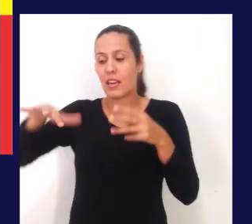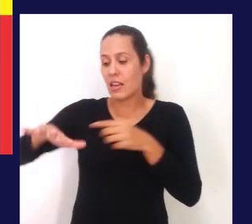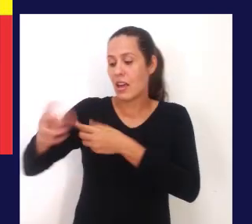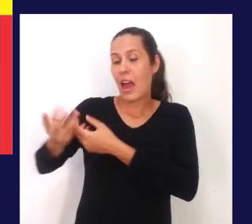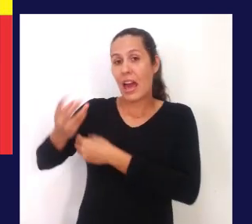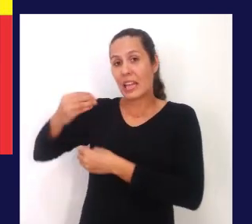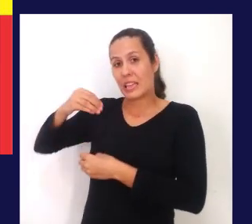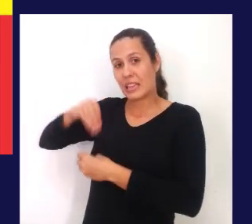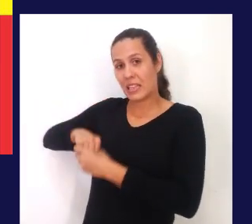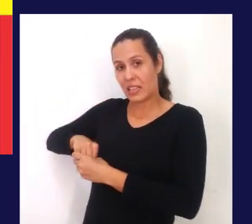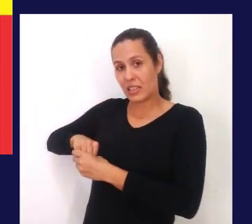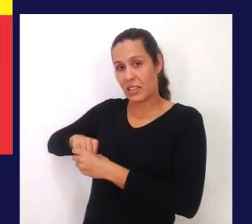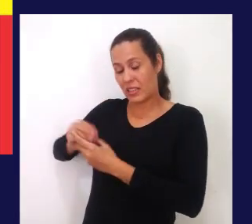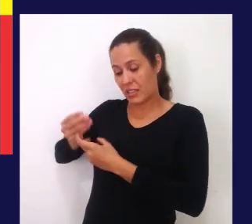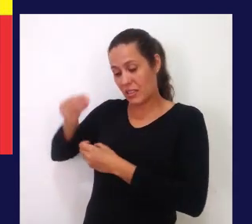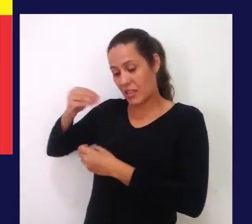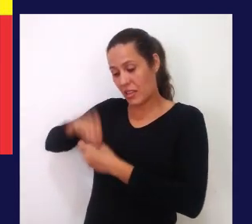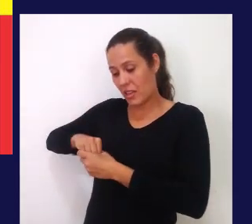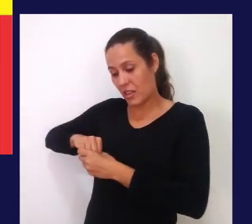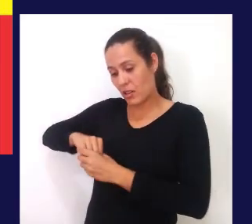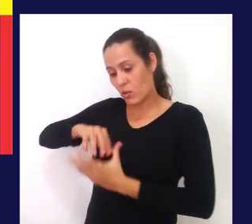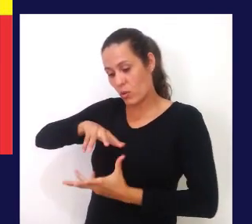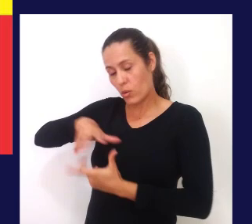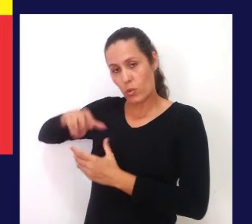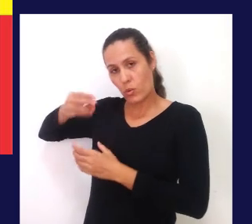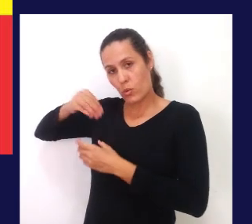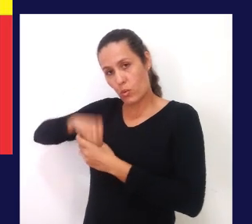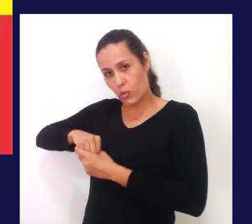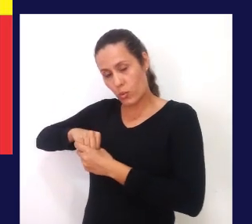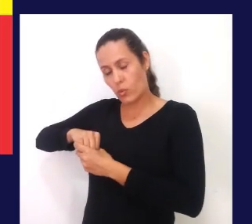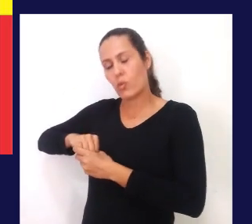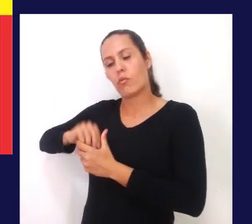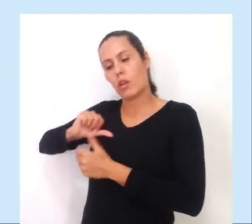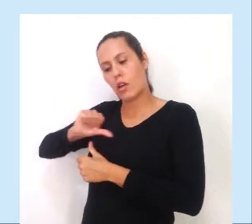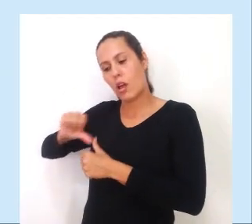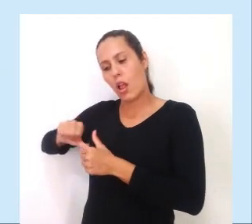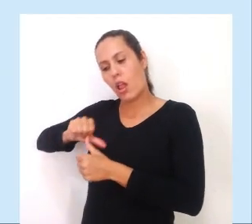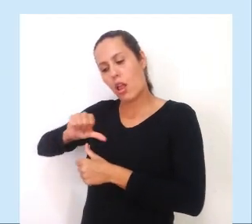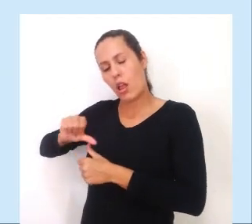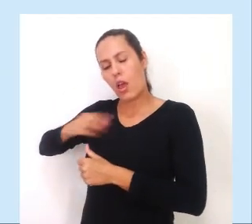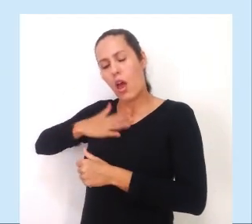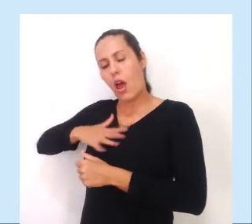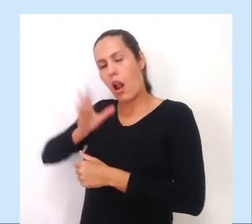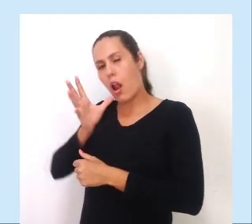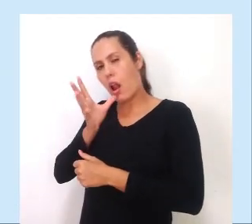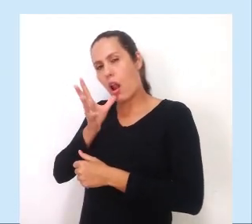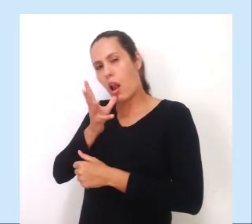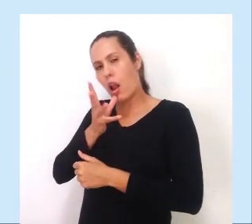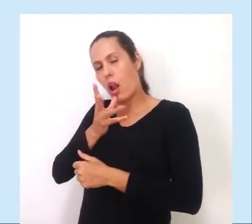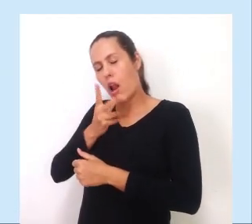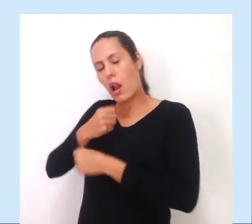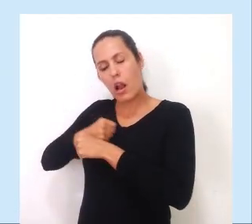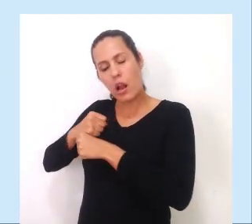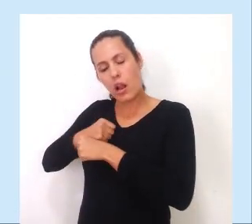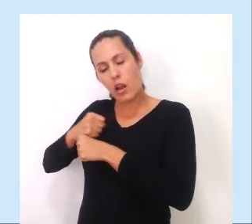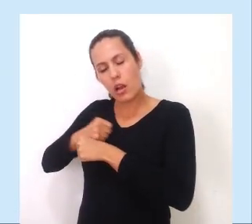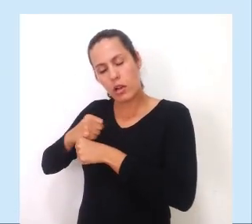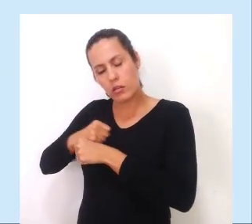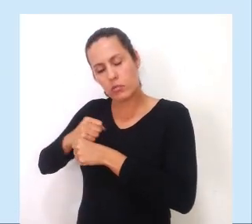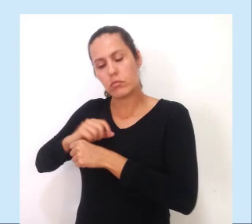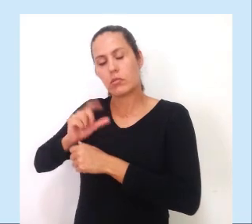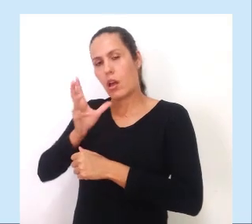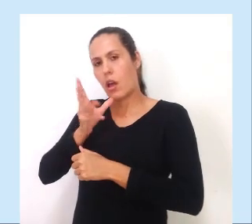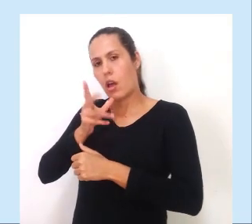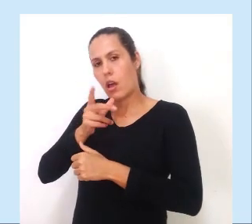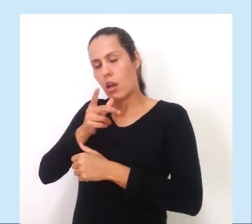lento resfriamento e solidificação do magma. Quando eu falo para vocês lento resfriamento, é